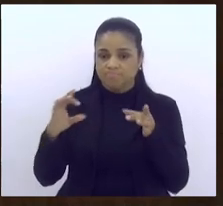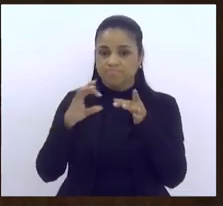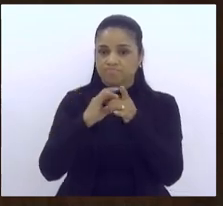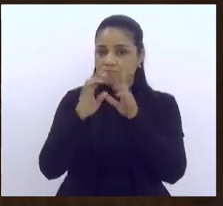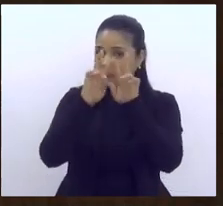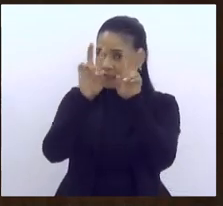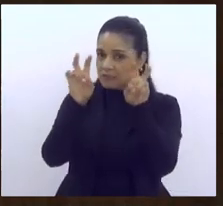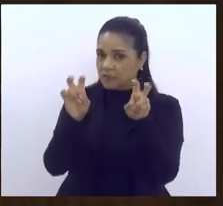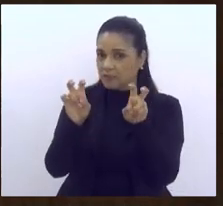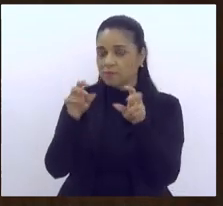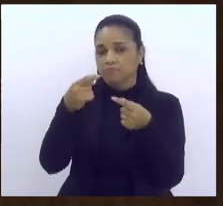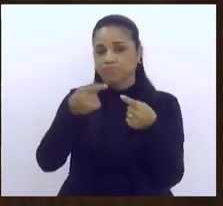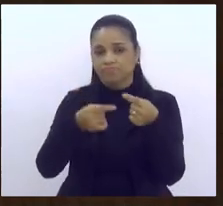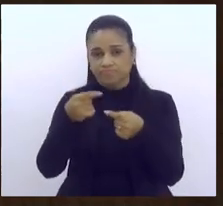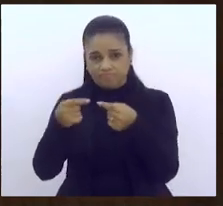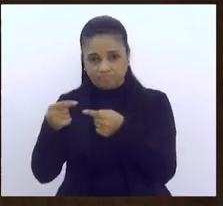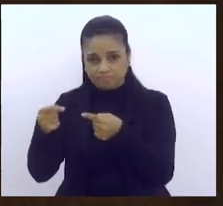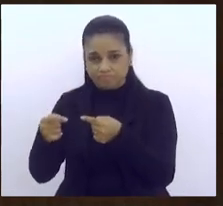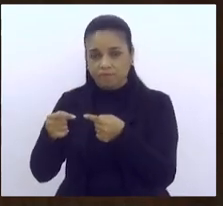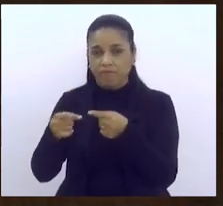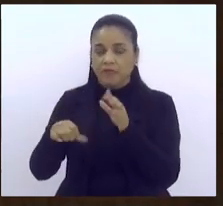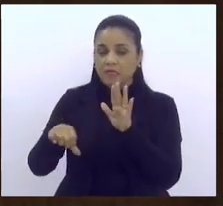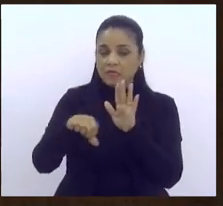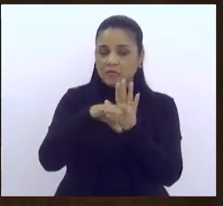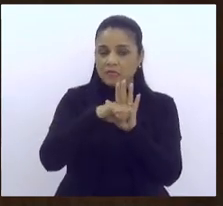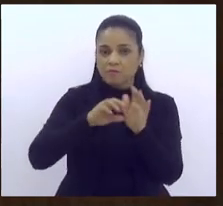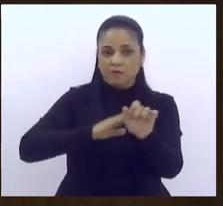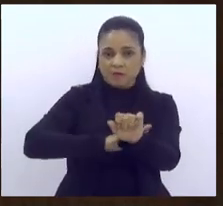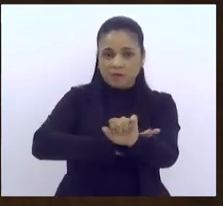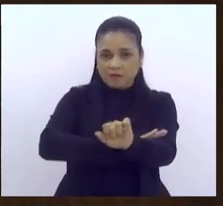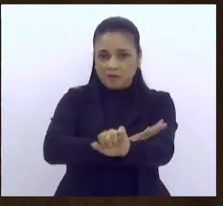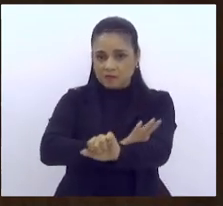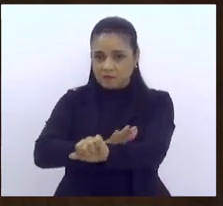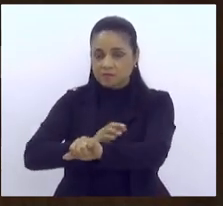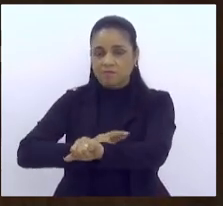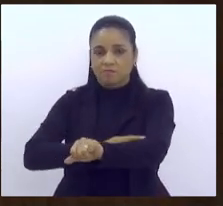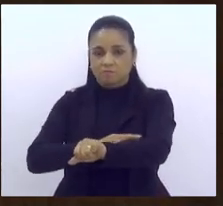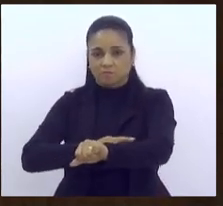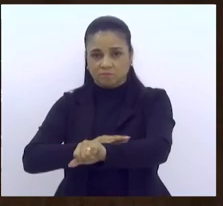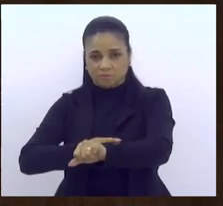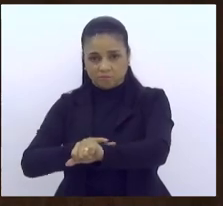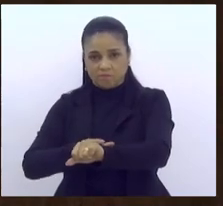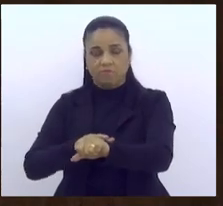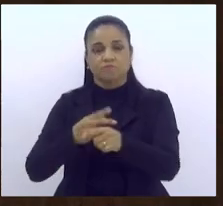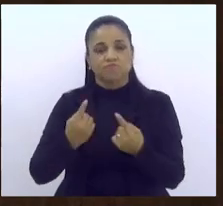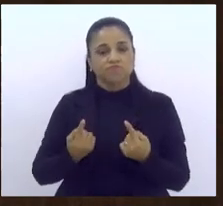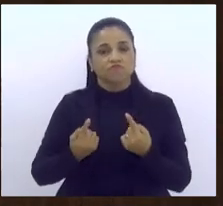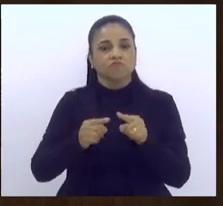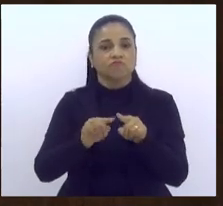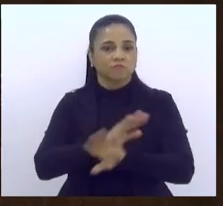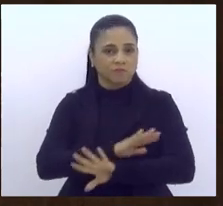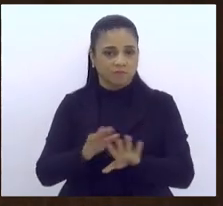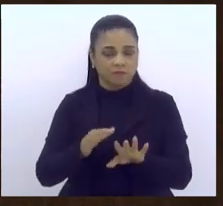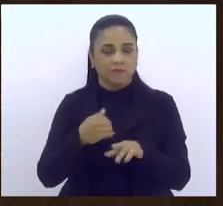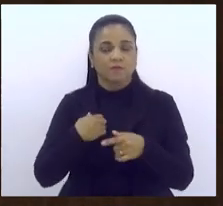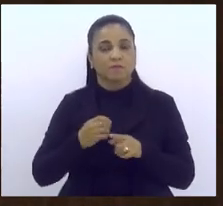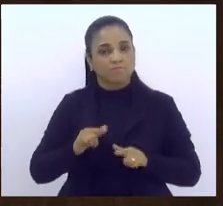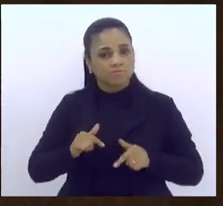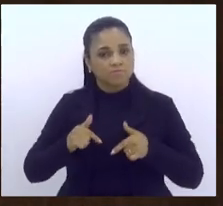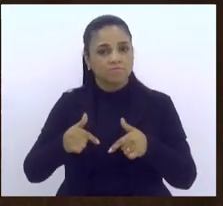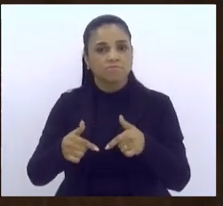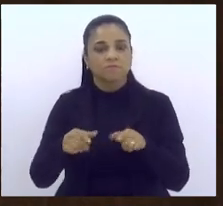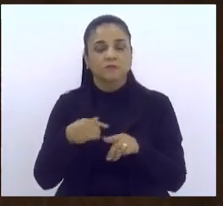tema à tona, para que crimes raciais sejam cada vez ainda mais combatidos. Falo isso na condição